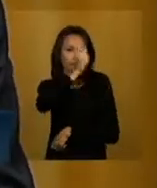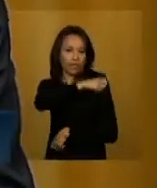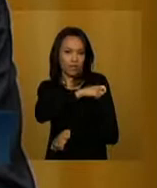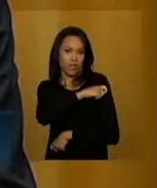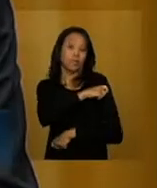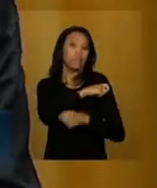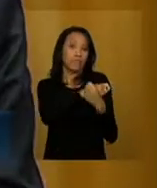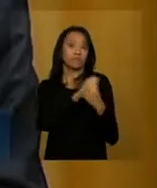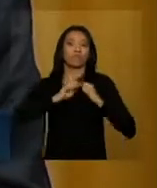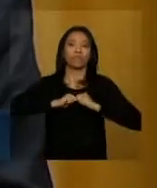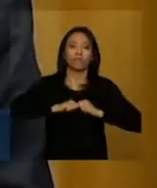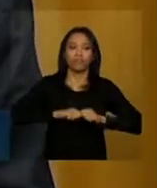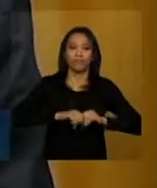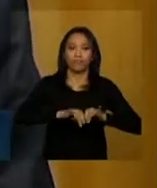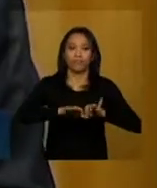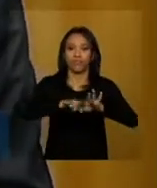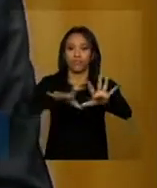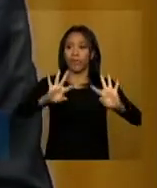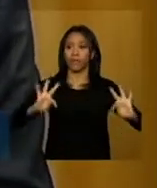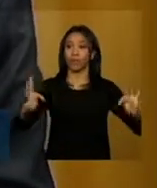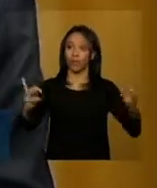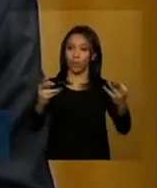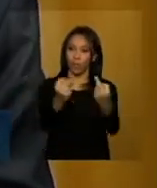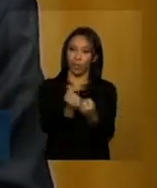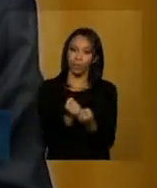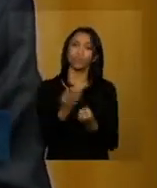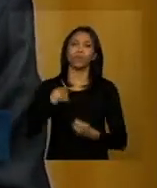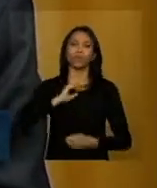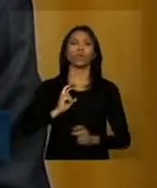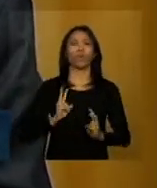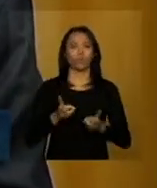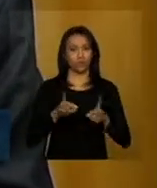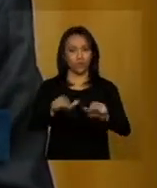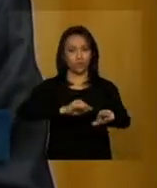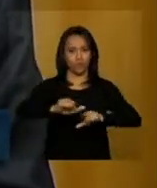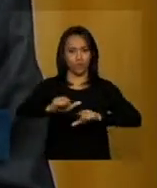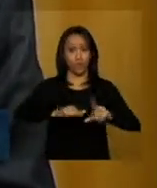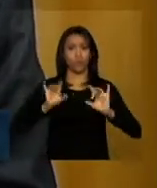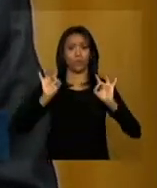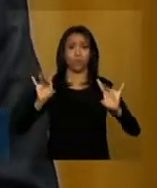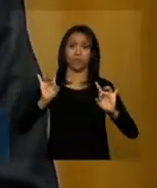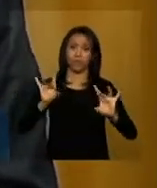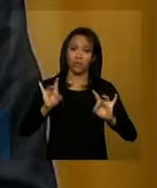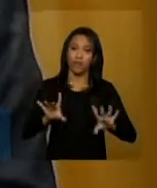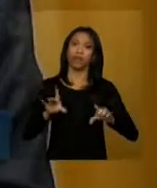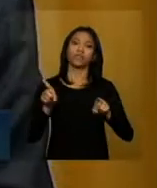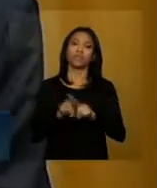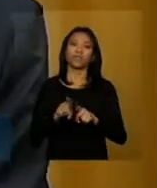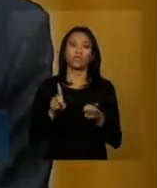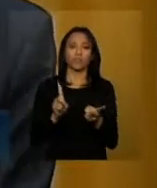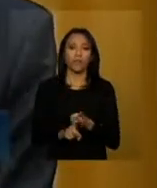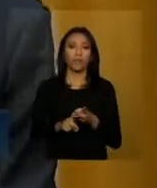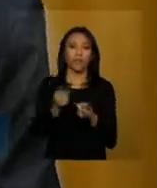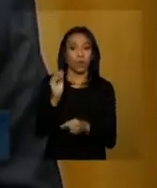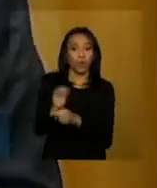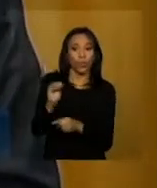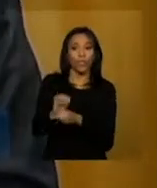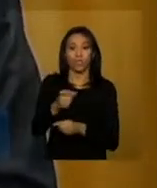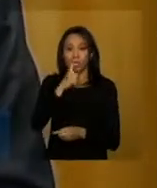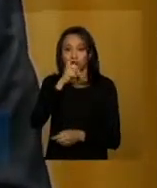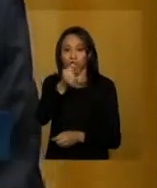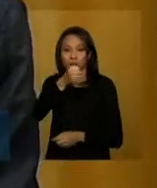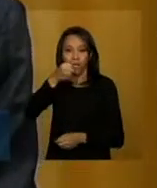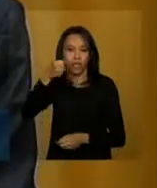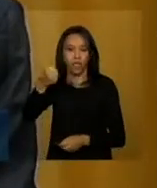universalização dessas vacinas, que nós não paramos de fazer, mas com qualidade da rede de frios, cuidando de cada geladeira, de